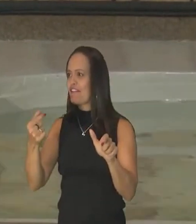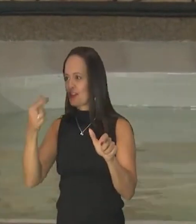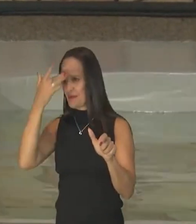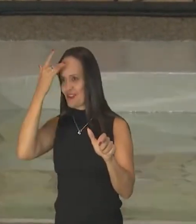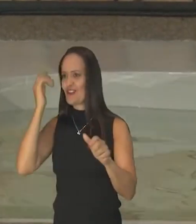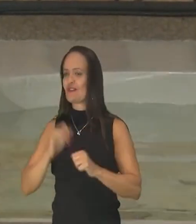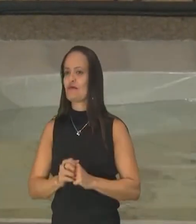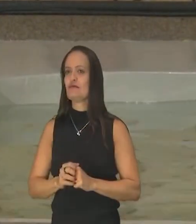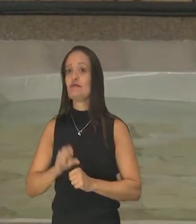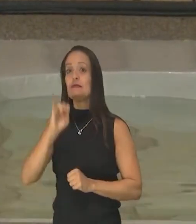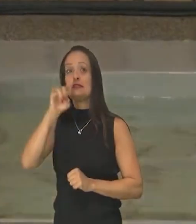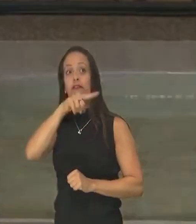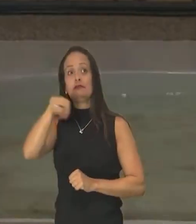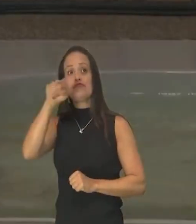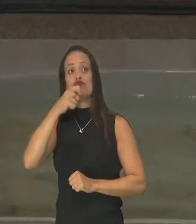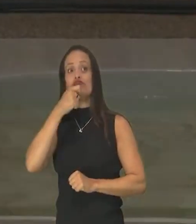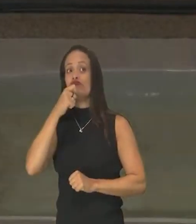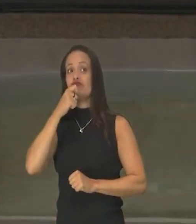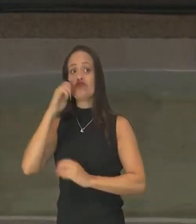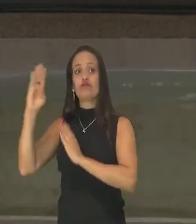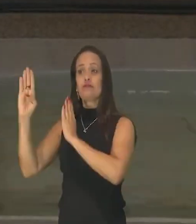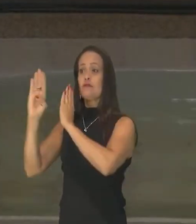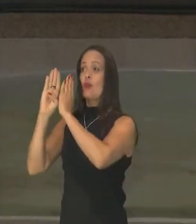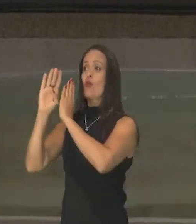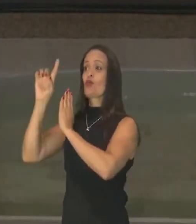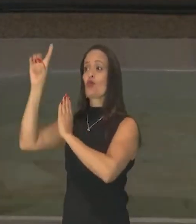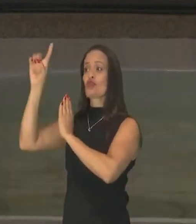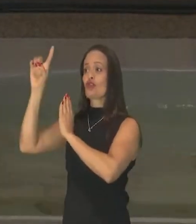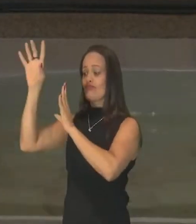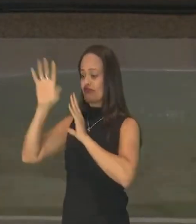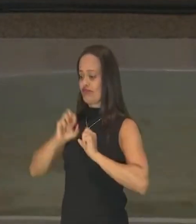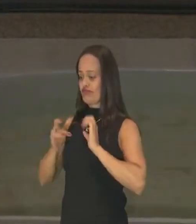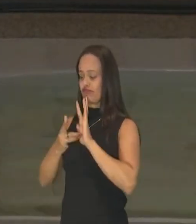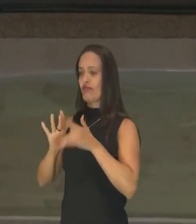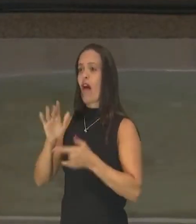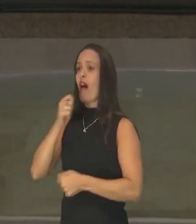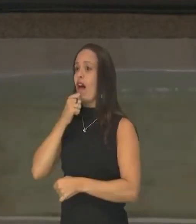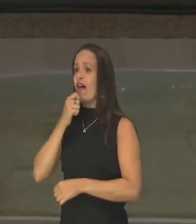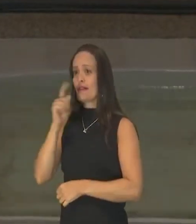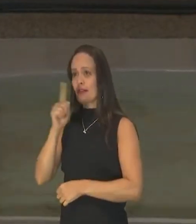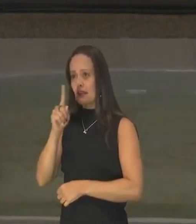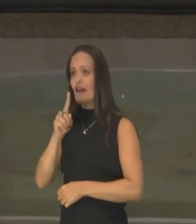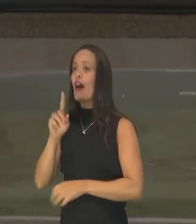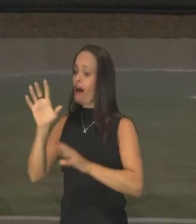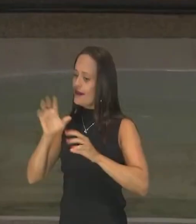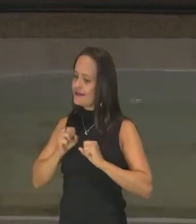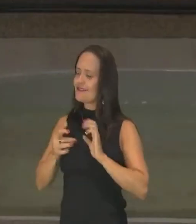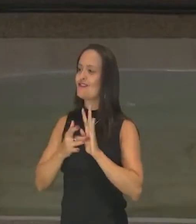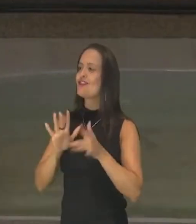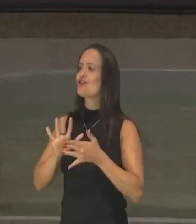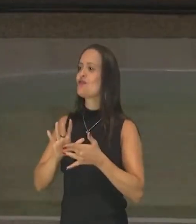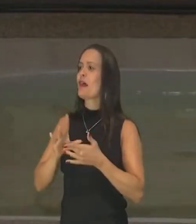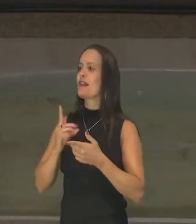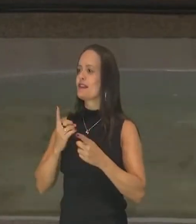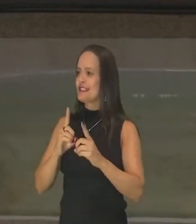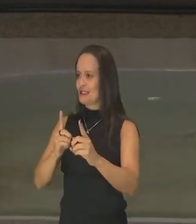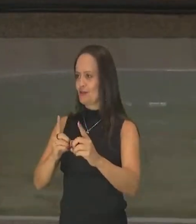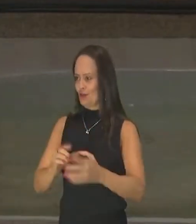aqui nesta manhã que ainda não teve encontro com Cristo, que siga o exemplo, sendo novos discípulos do Senhor. Vamos